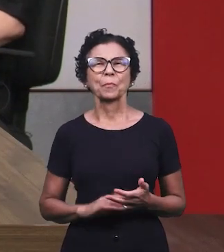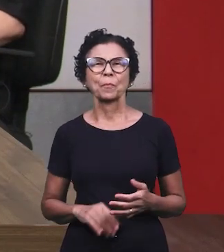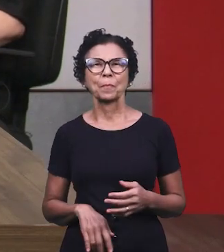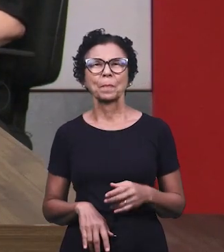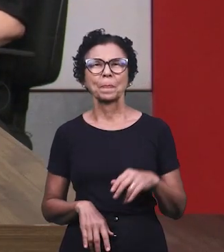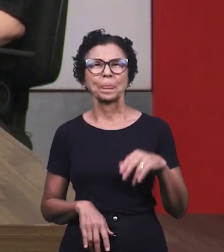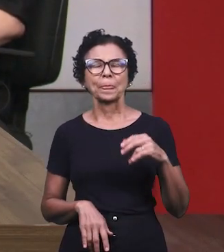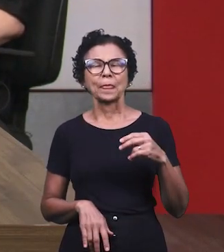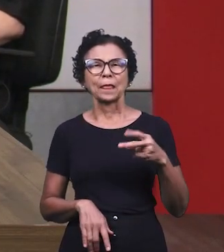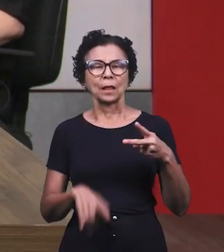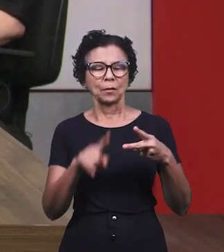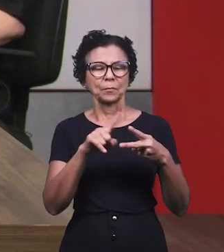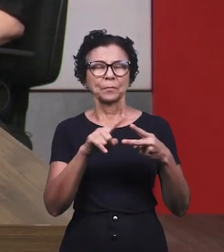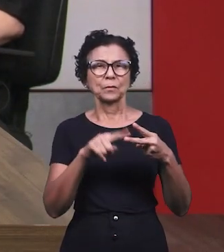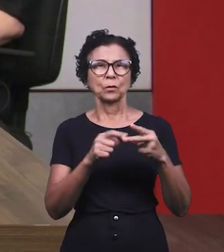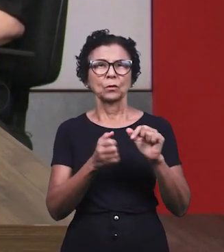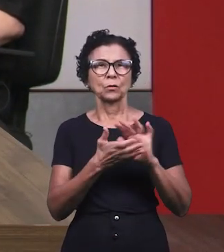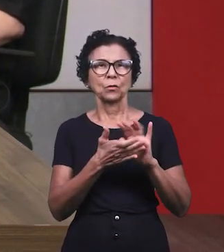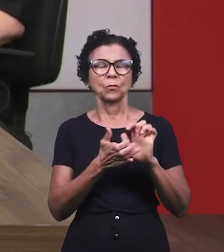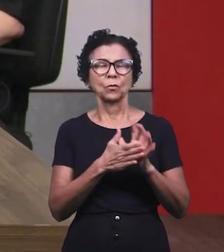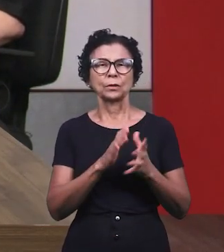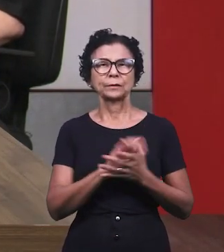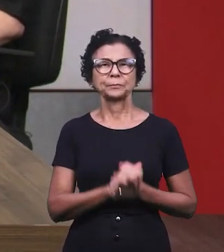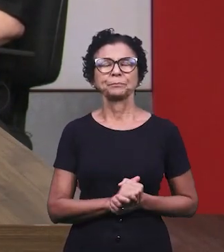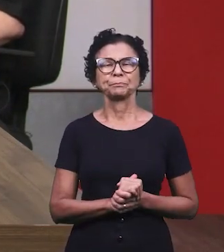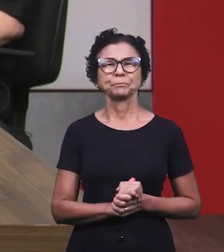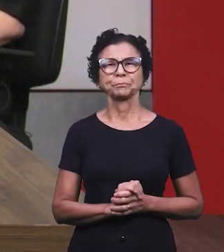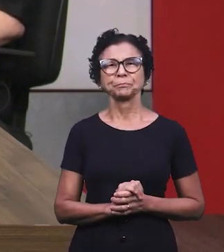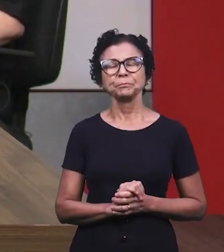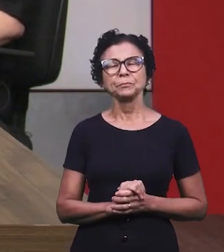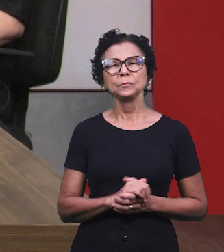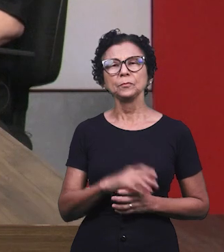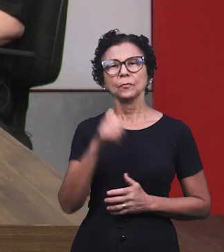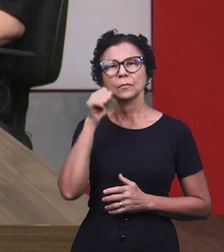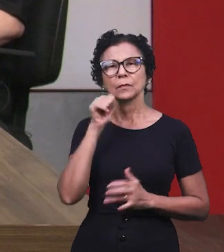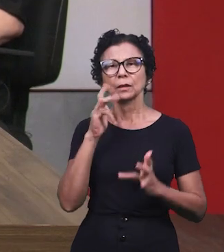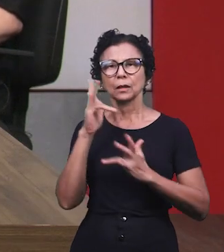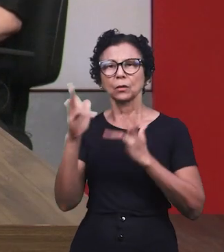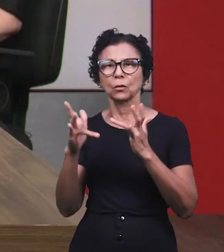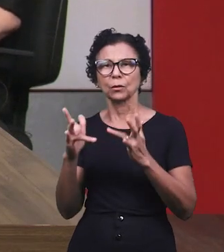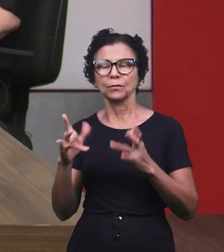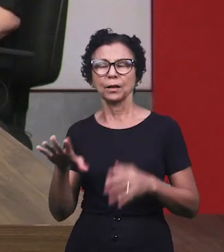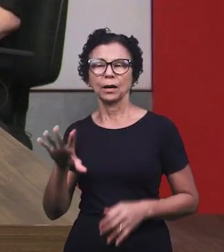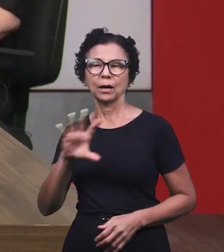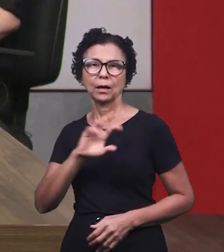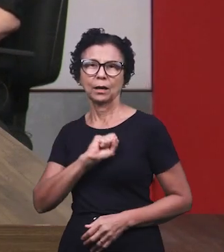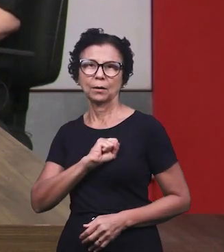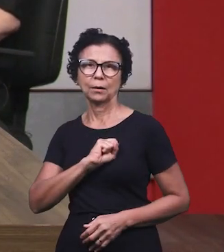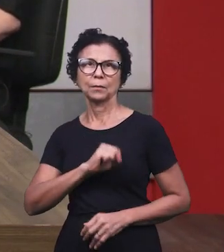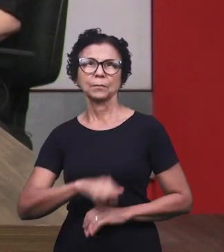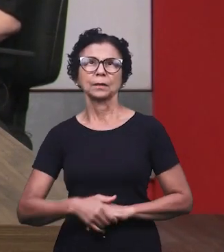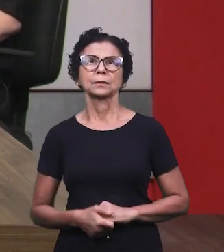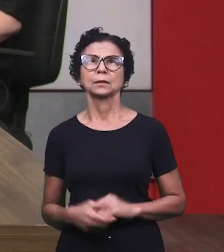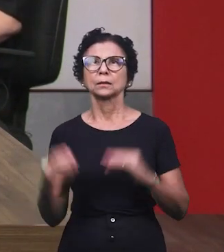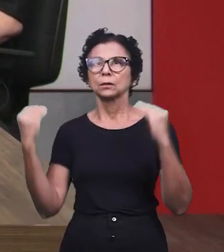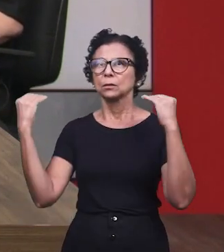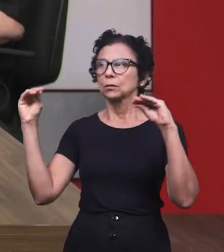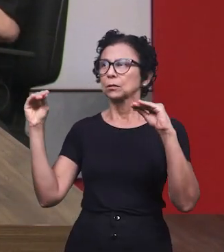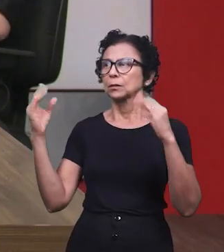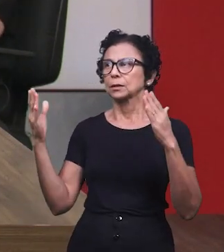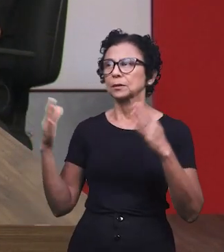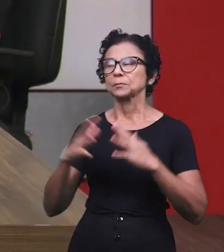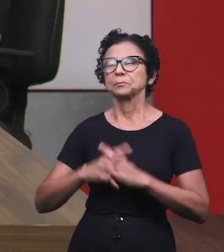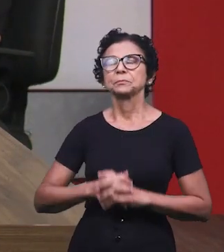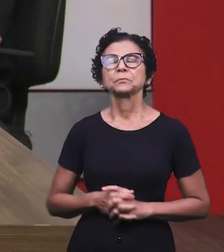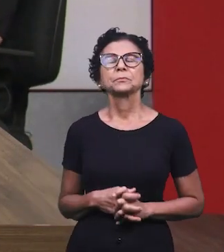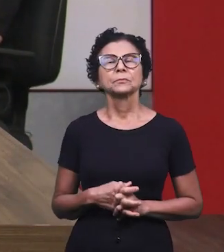louvores. Vamos começar com a noiva amada. E aí, Cidinha, fala pra gente. Então, coloca a letra do louvor aqui pra gente, fazendo um favor.